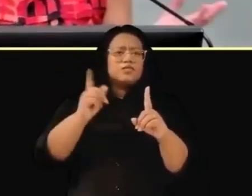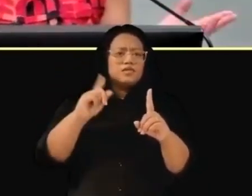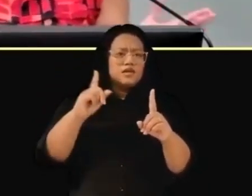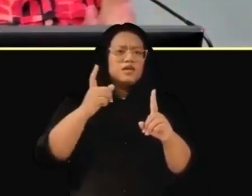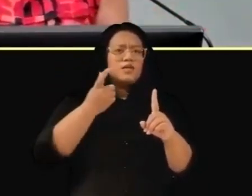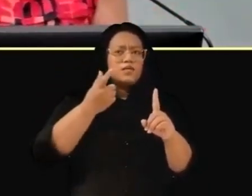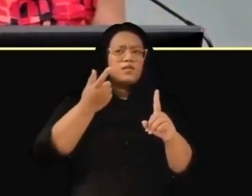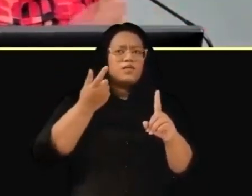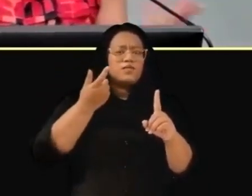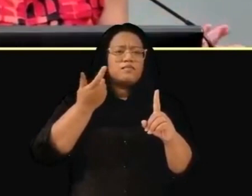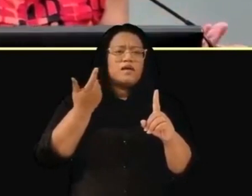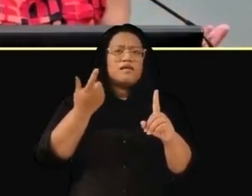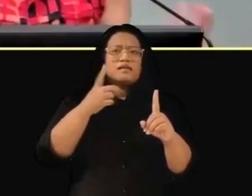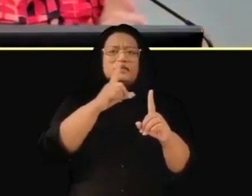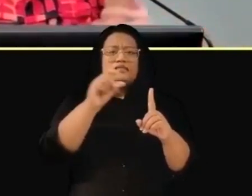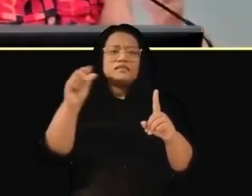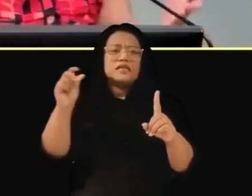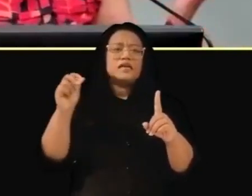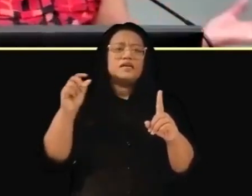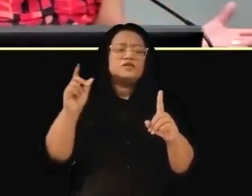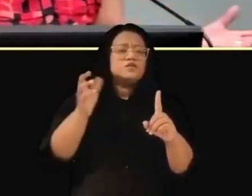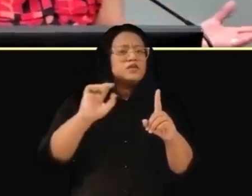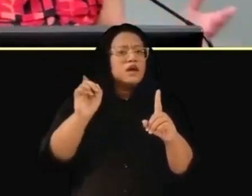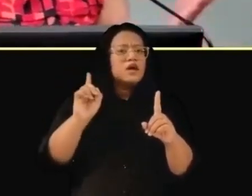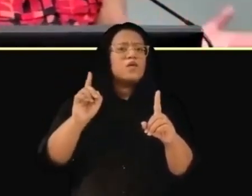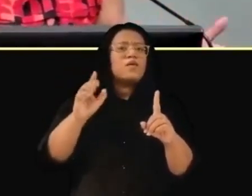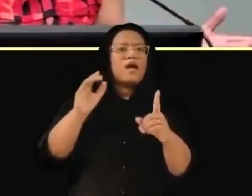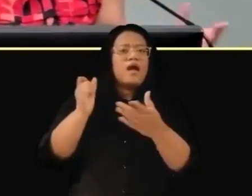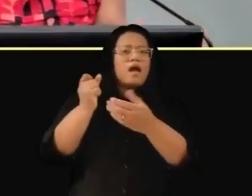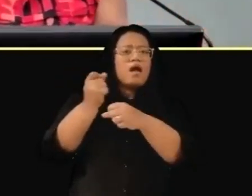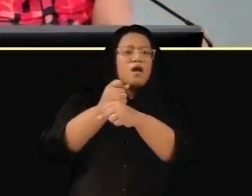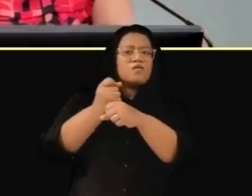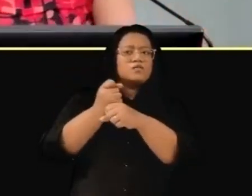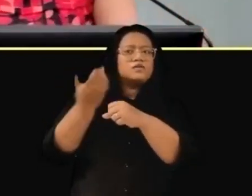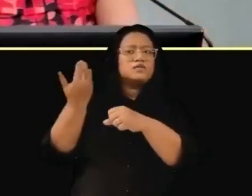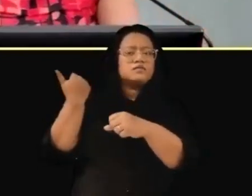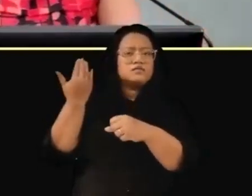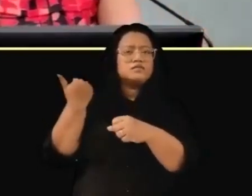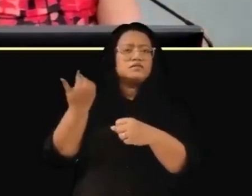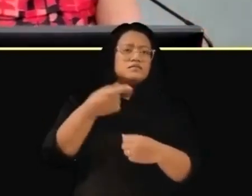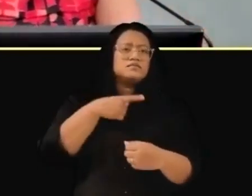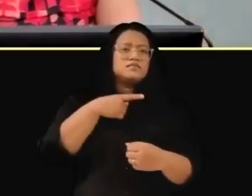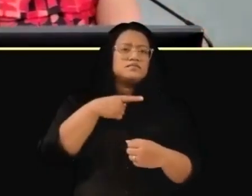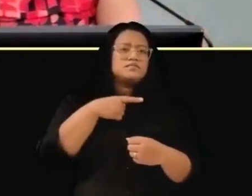de 100 anos, nós estamos falando de alguns anos, algumas décadas,